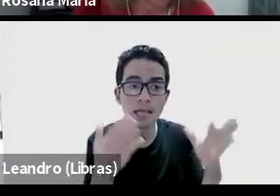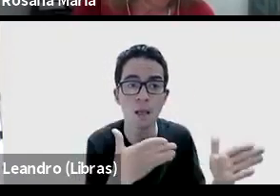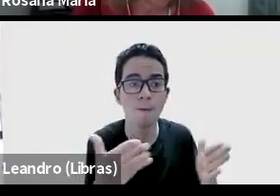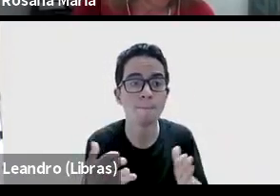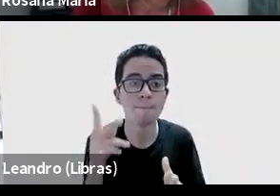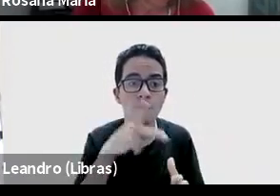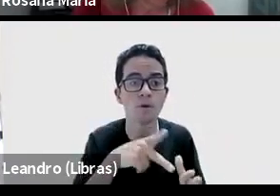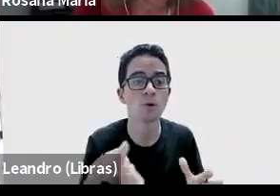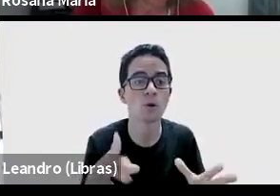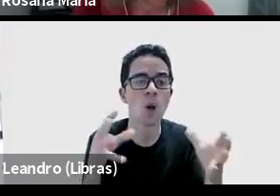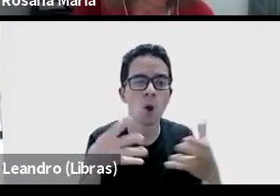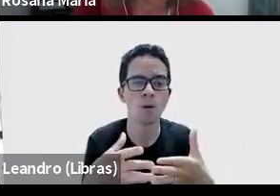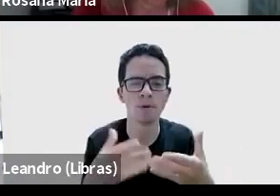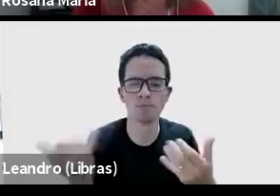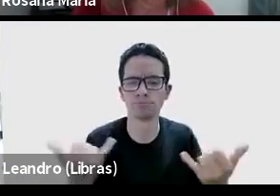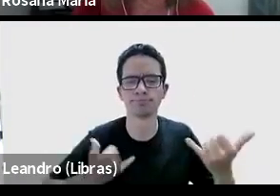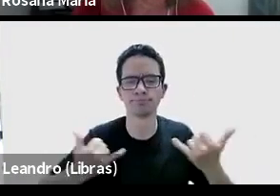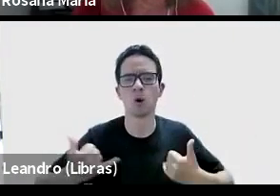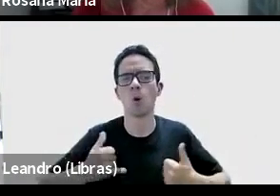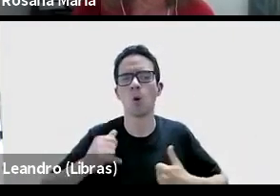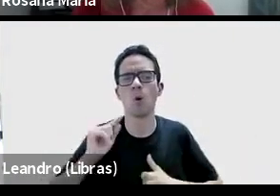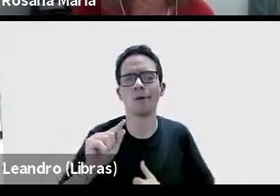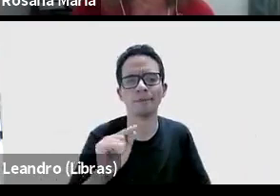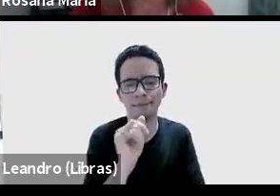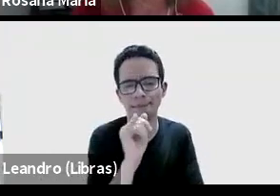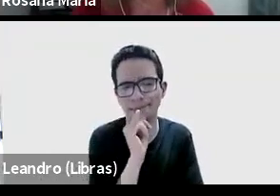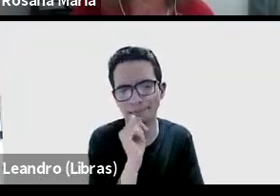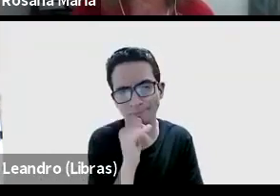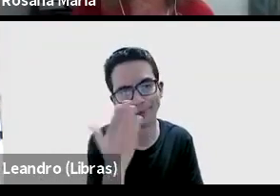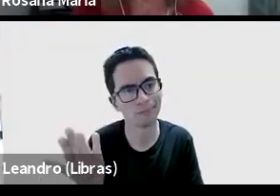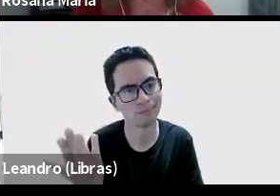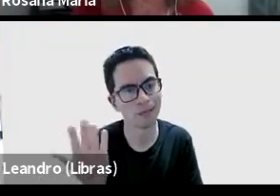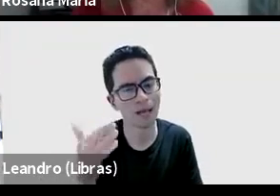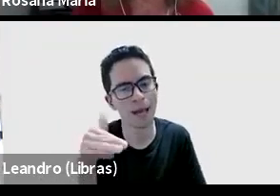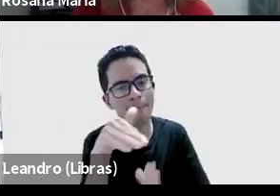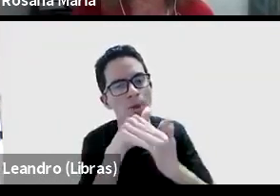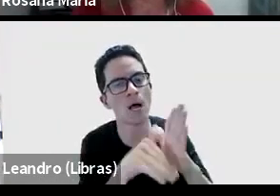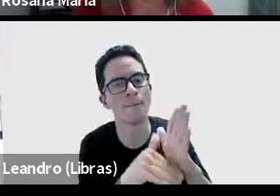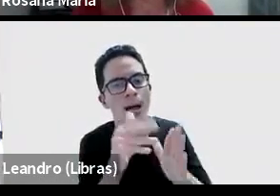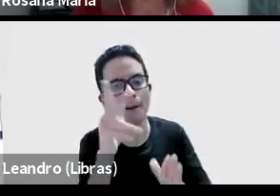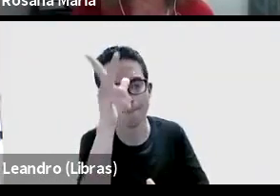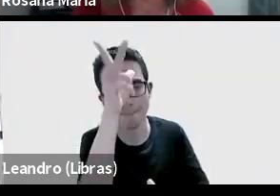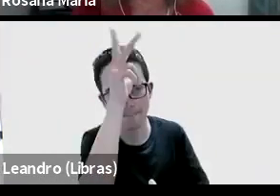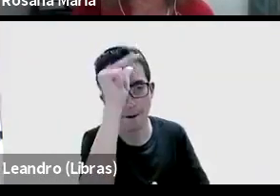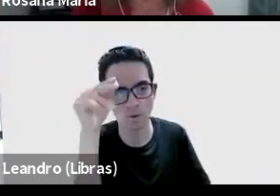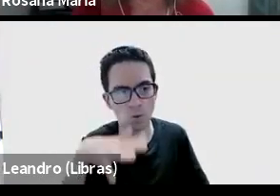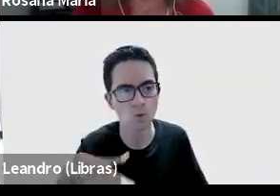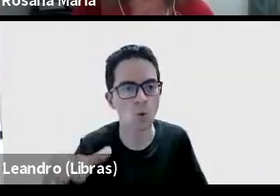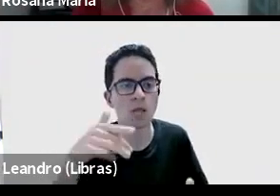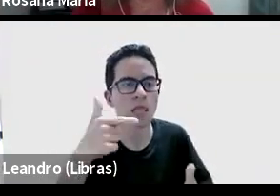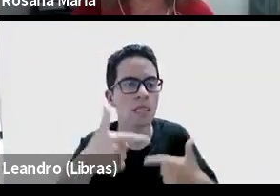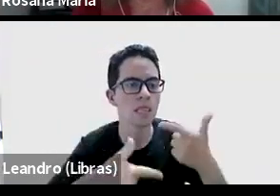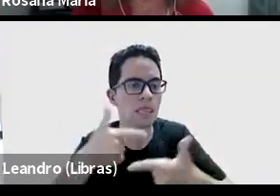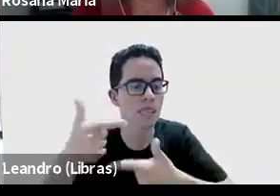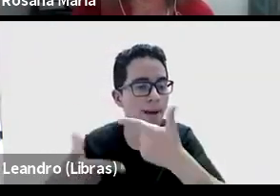Os professores me falaram, por exemplo, que tem um programa da prefeitura que é o programa Operação Trabalho.